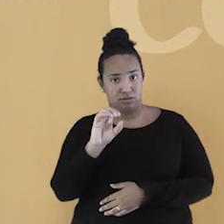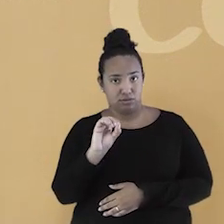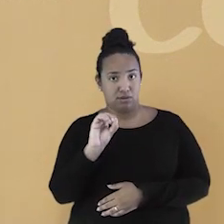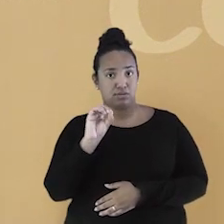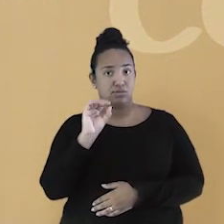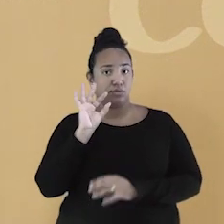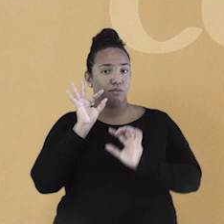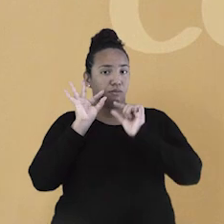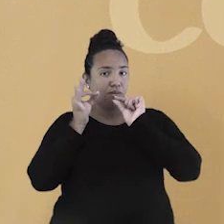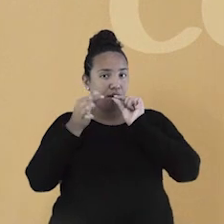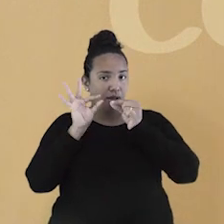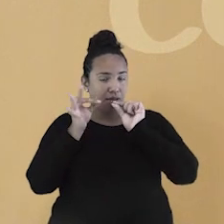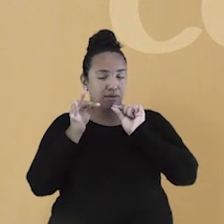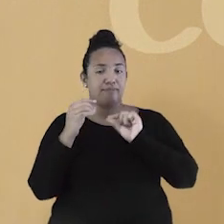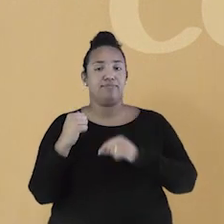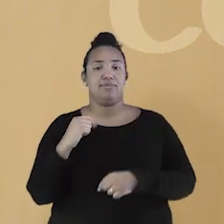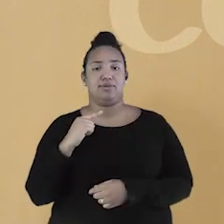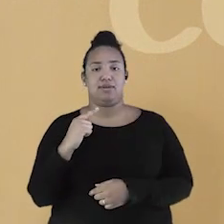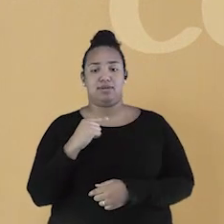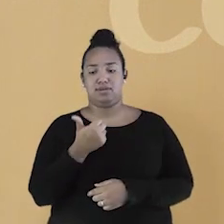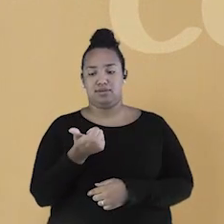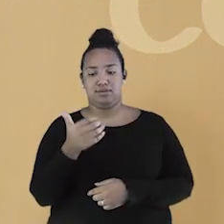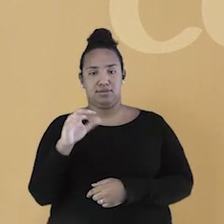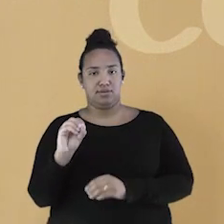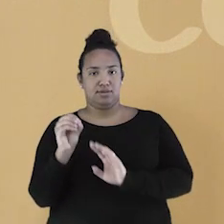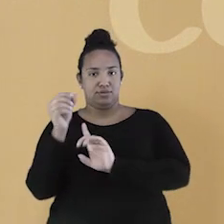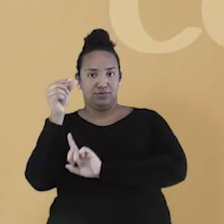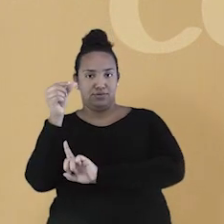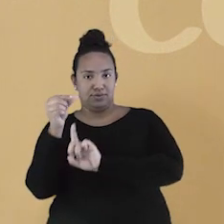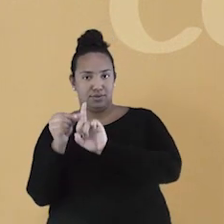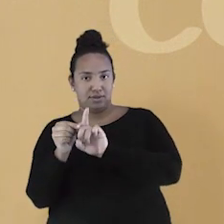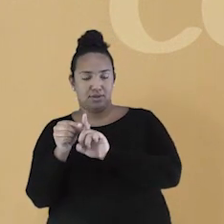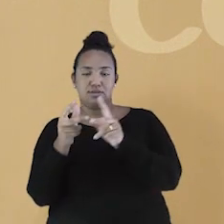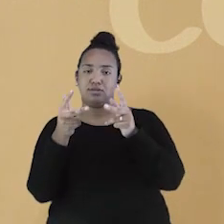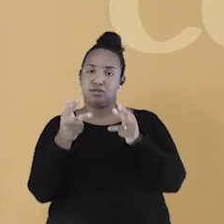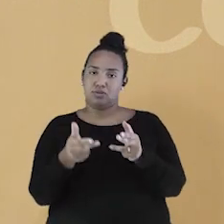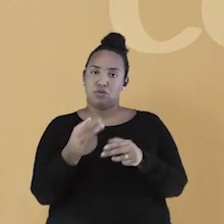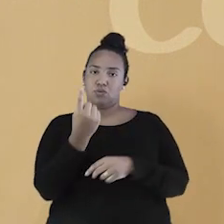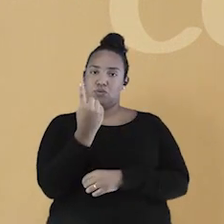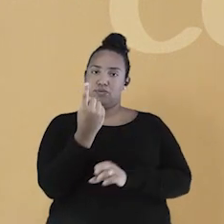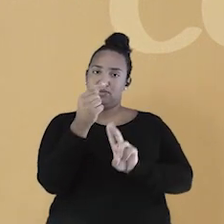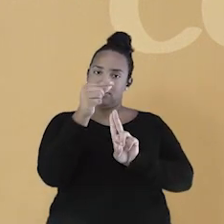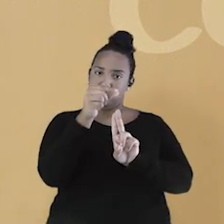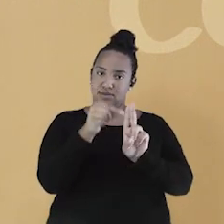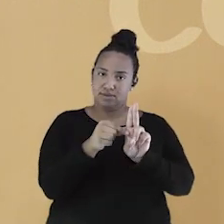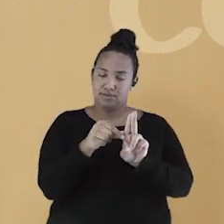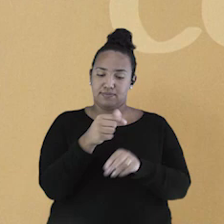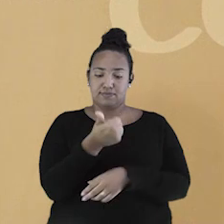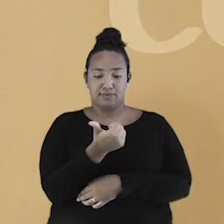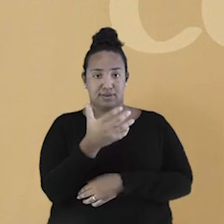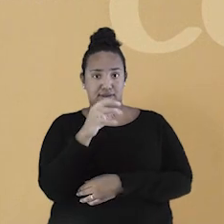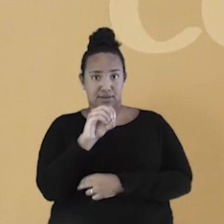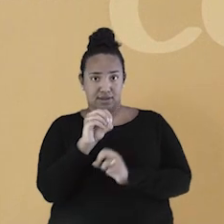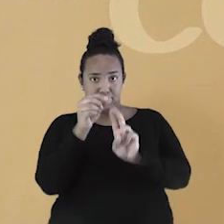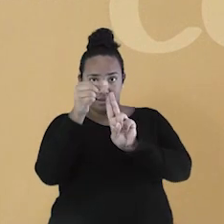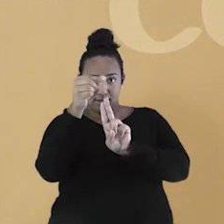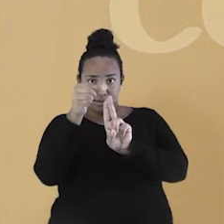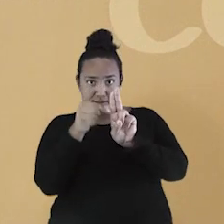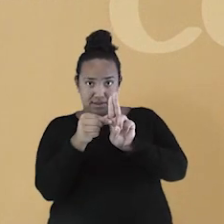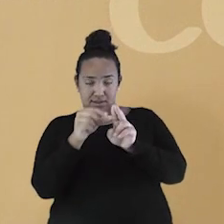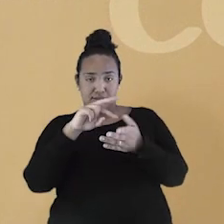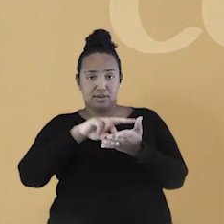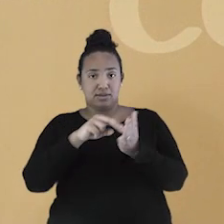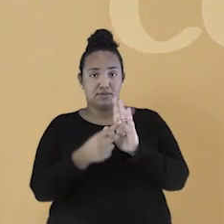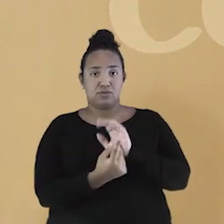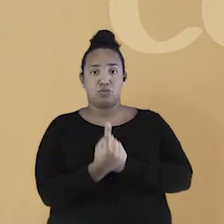10 unidades, que é igual a uma dezena. 10 dezenas é igual a uma